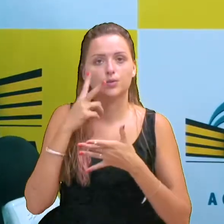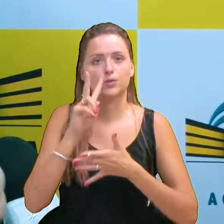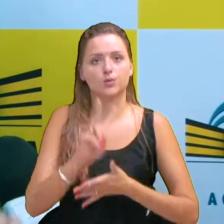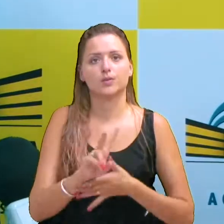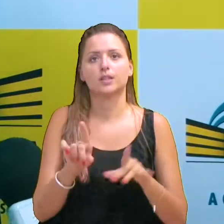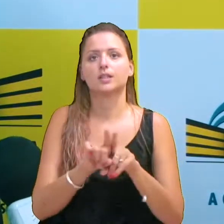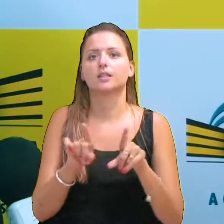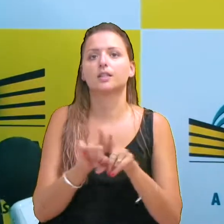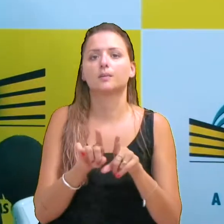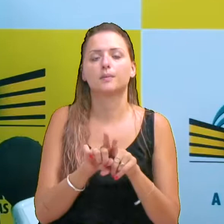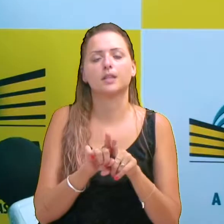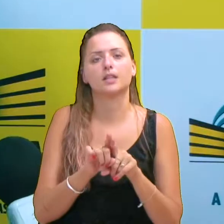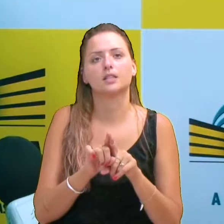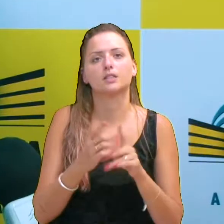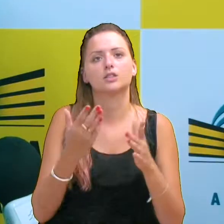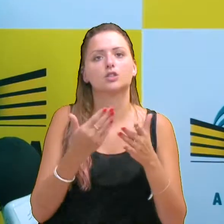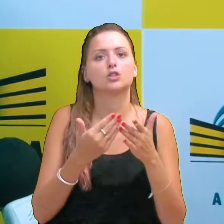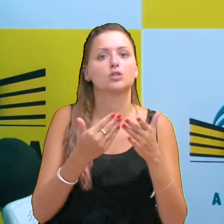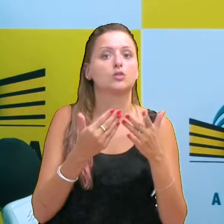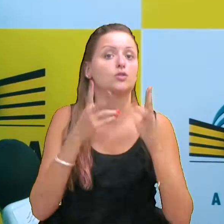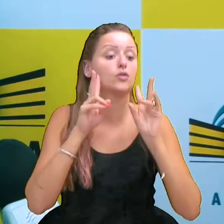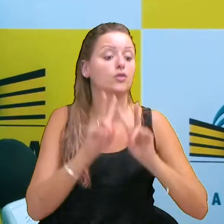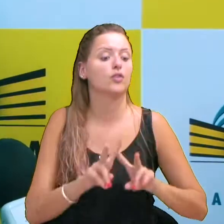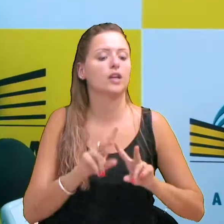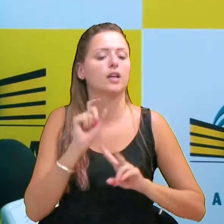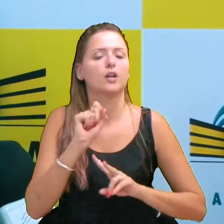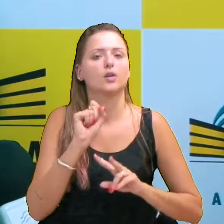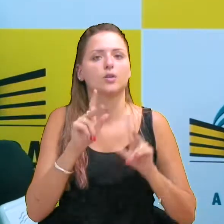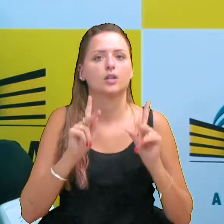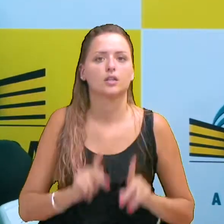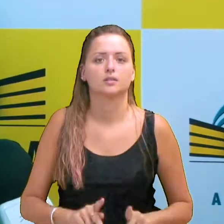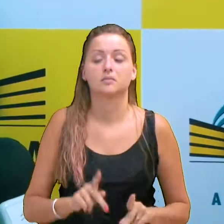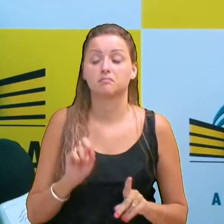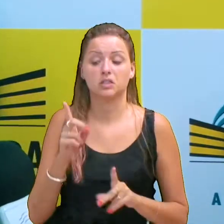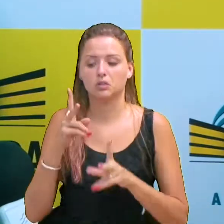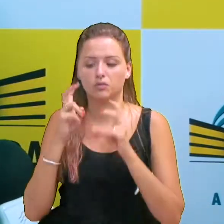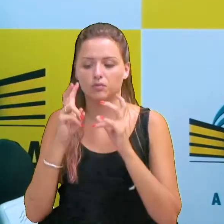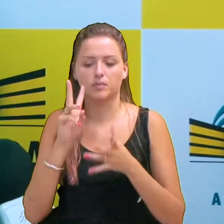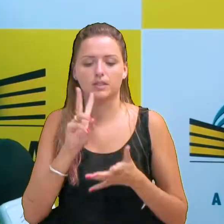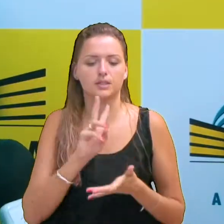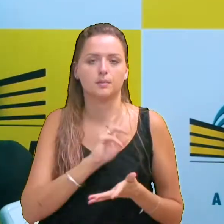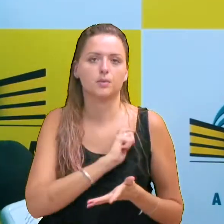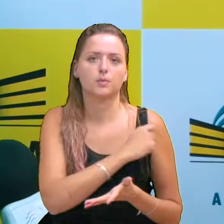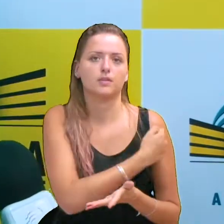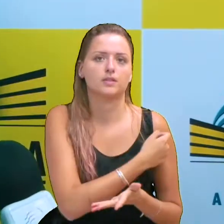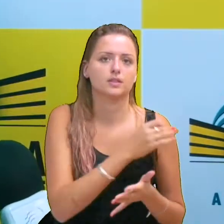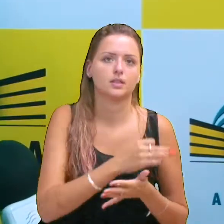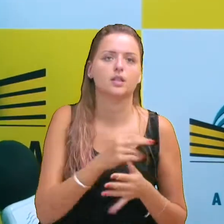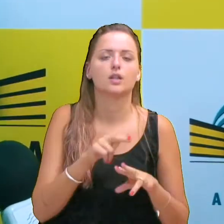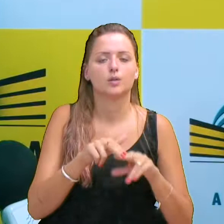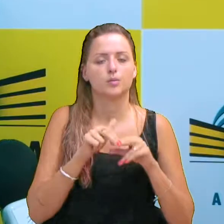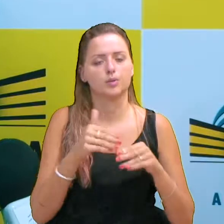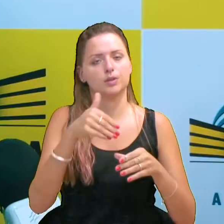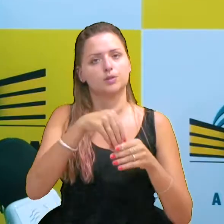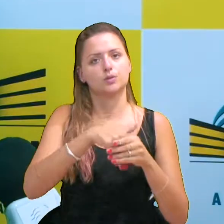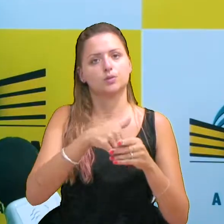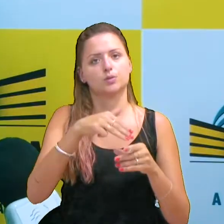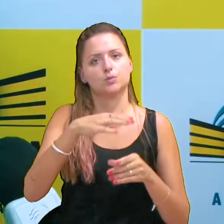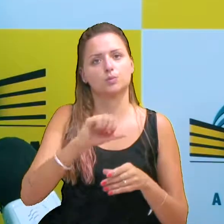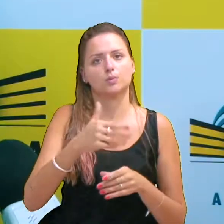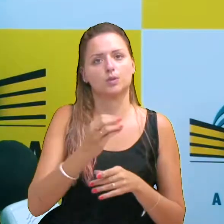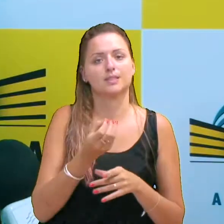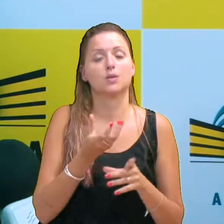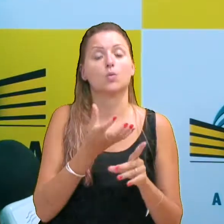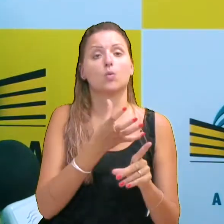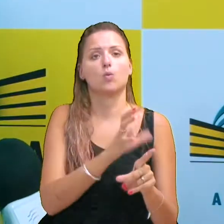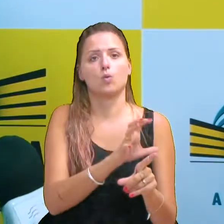inclusive dos ocupantes destes veículos. Isso não se vê. Então, por isso a nossa moção de contrariedade. Vamos